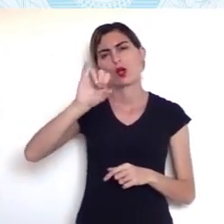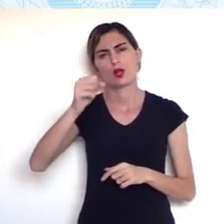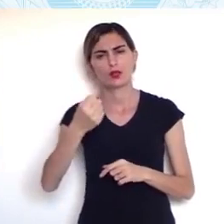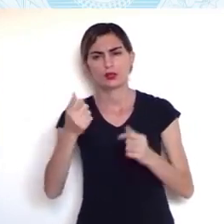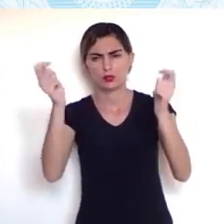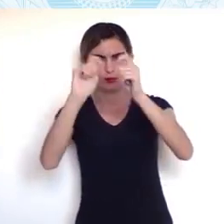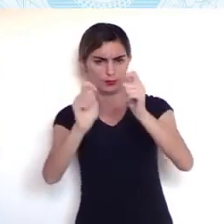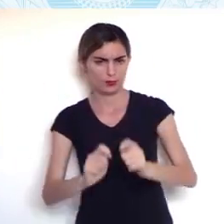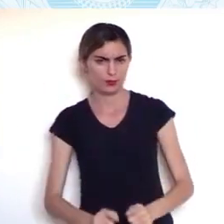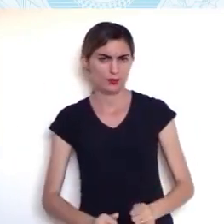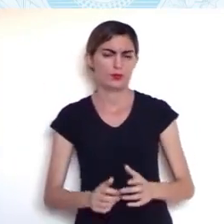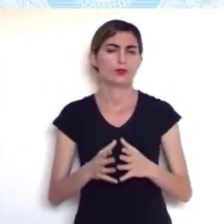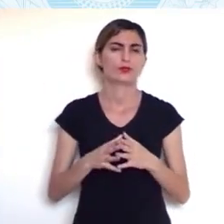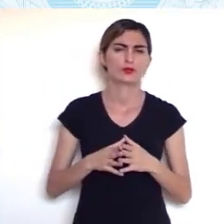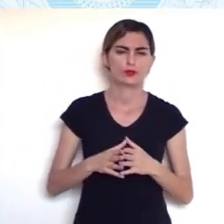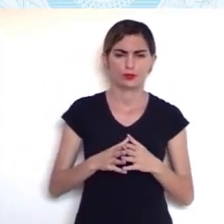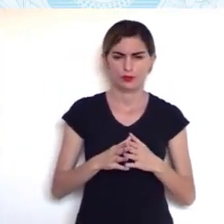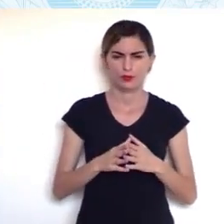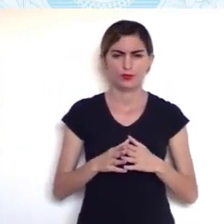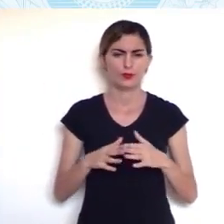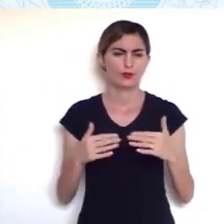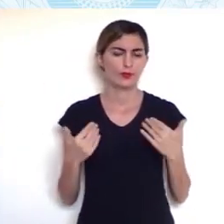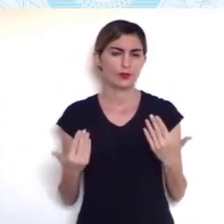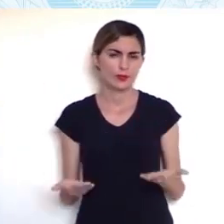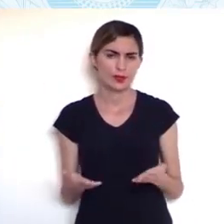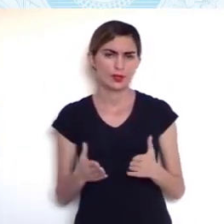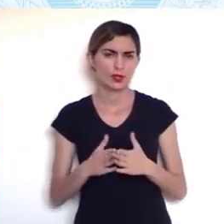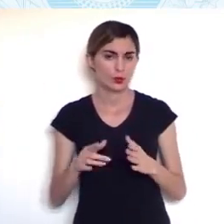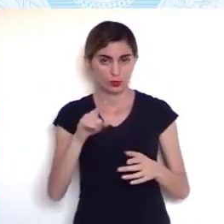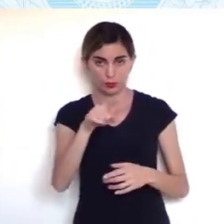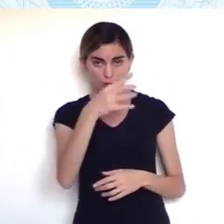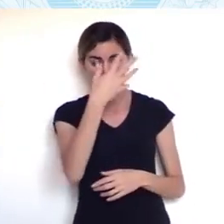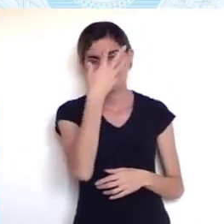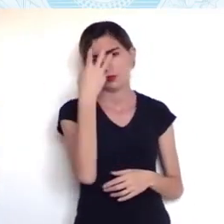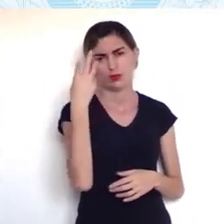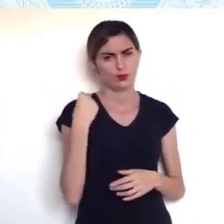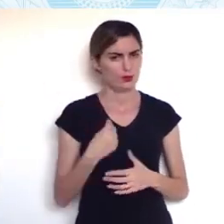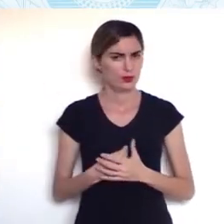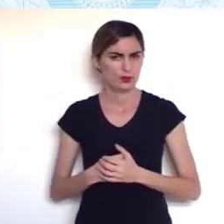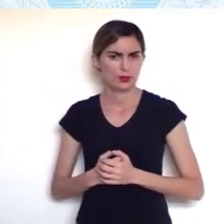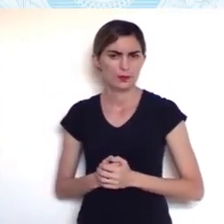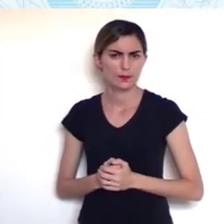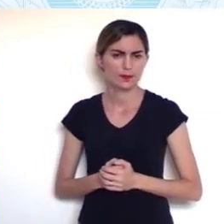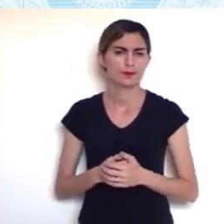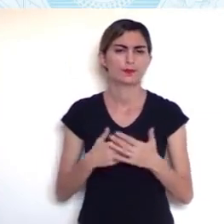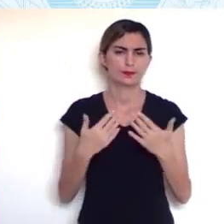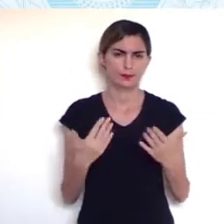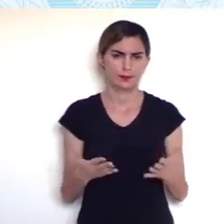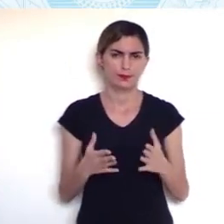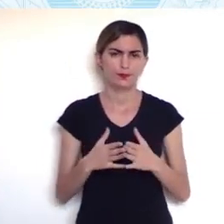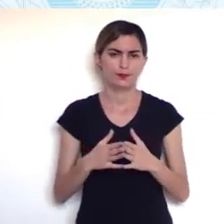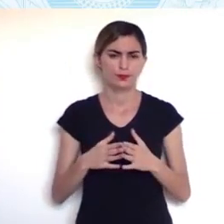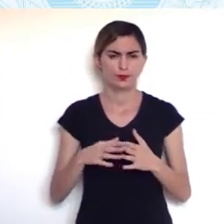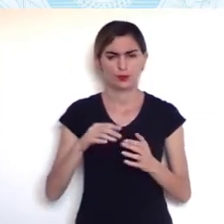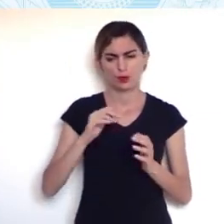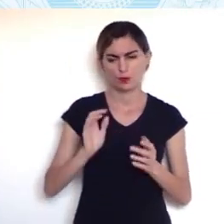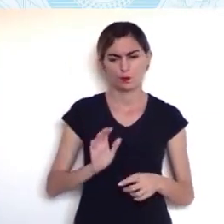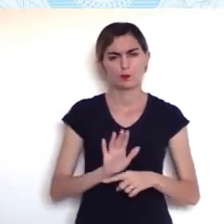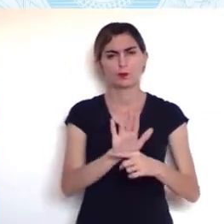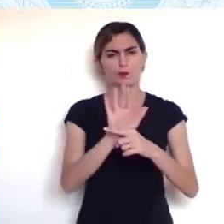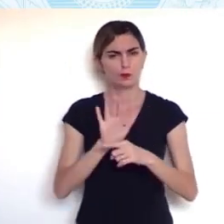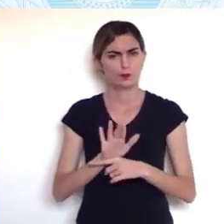cultural. Então, não se esqueçam disso, da contribuição